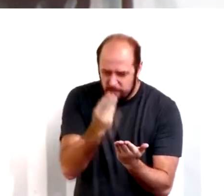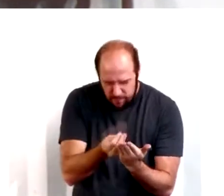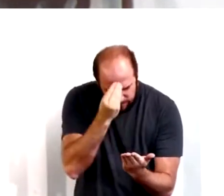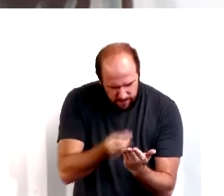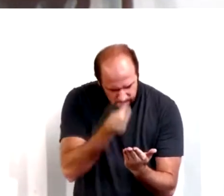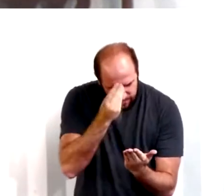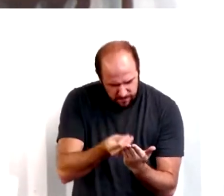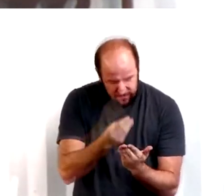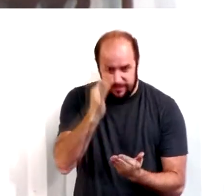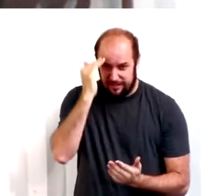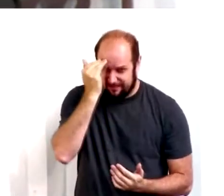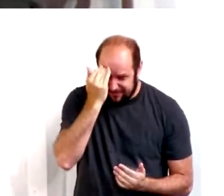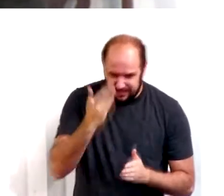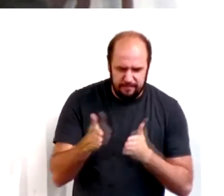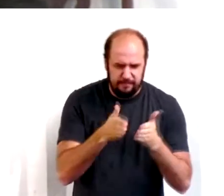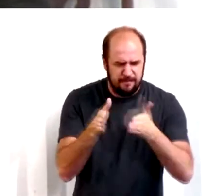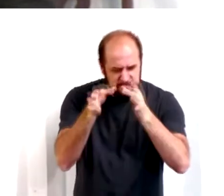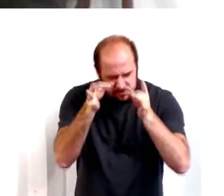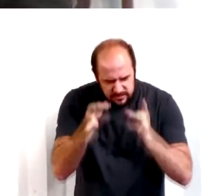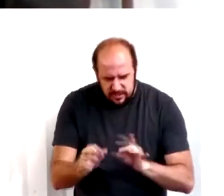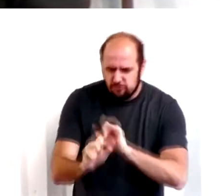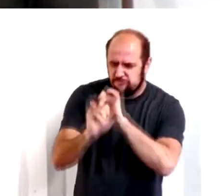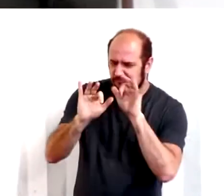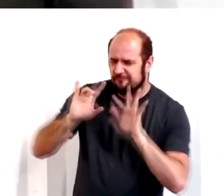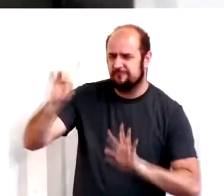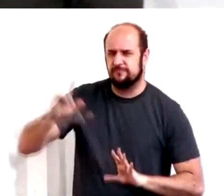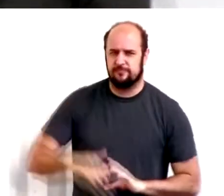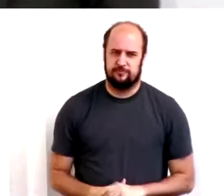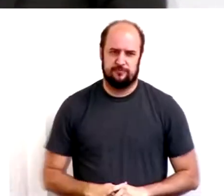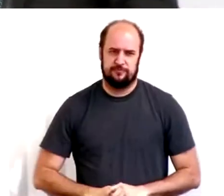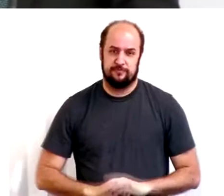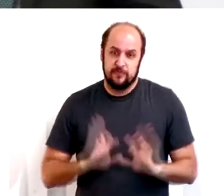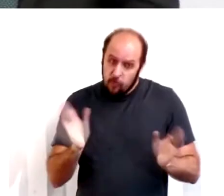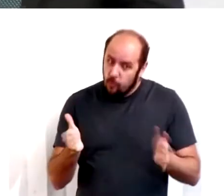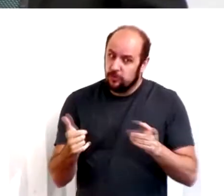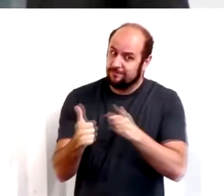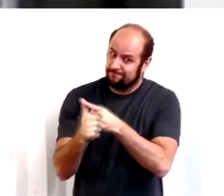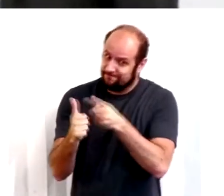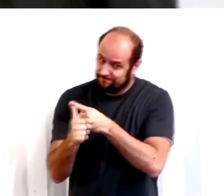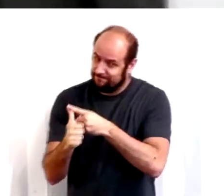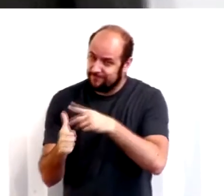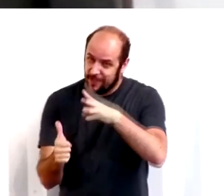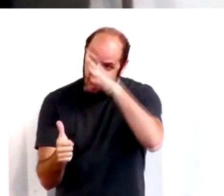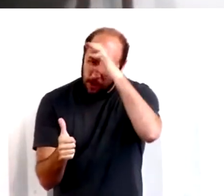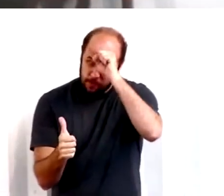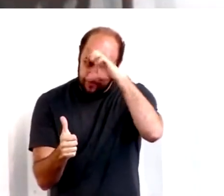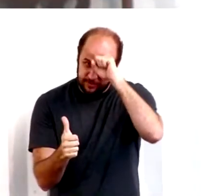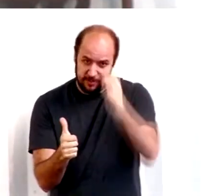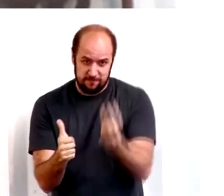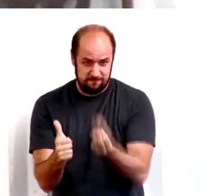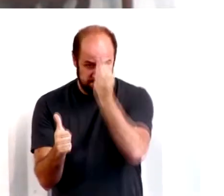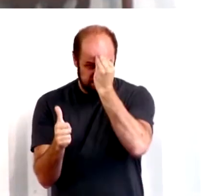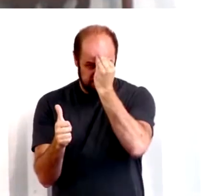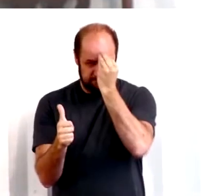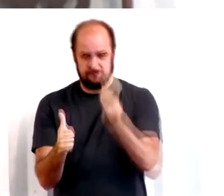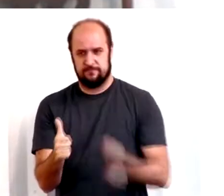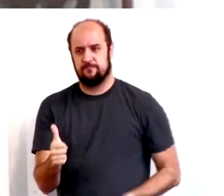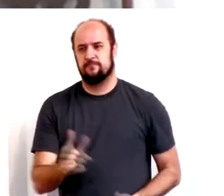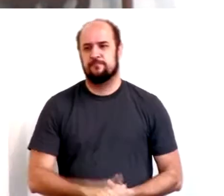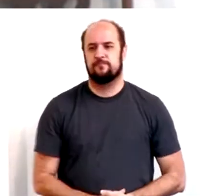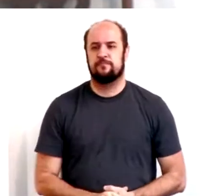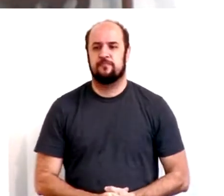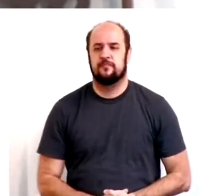caminho que eu estou trilhando glorifica a Deus ou não. Então, essa é a primeira lição que nós podemos já retirar aqui desse versículo